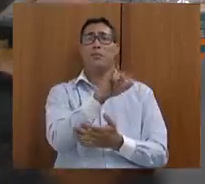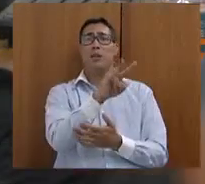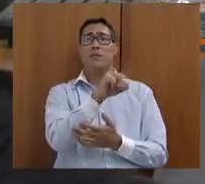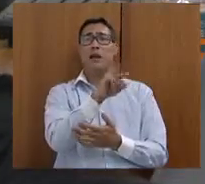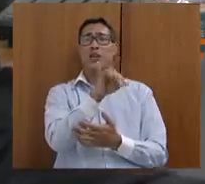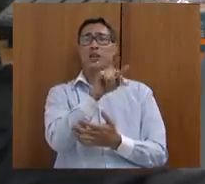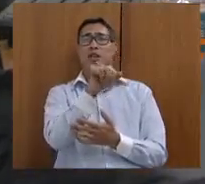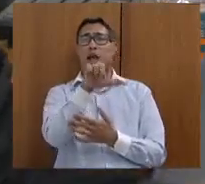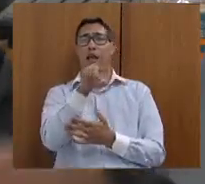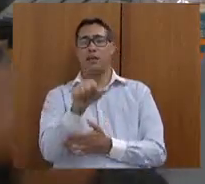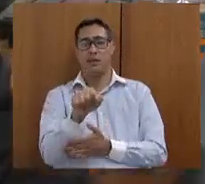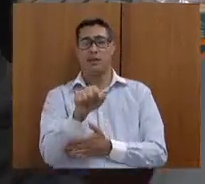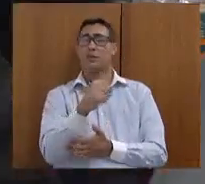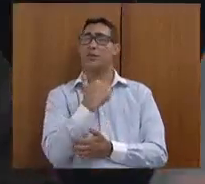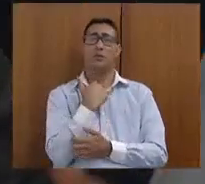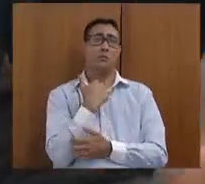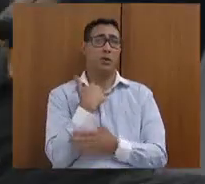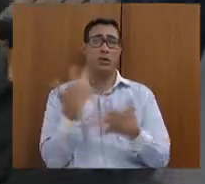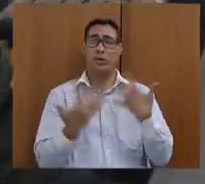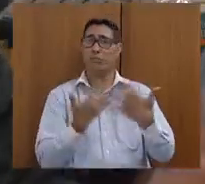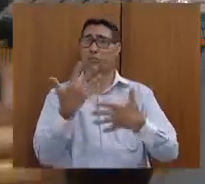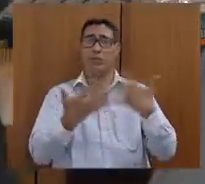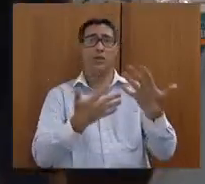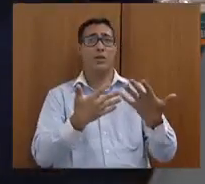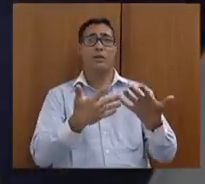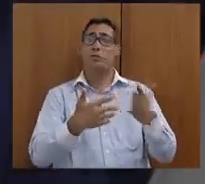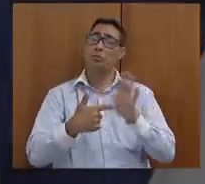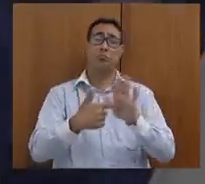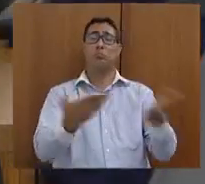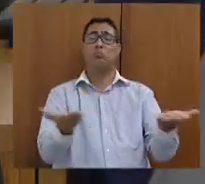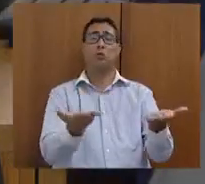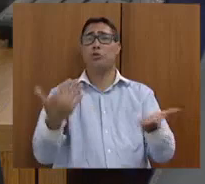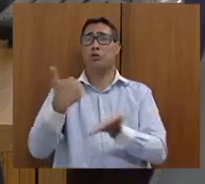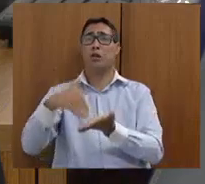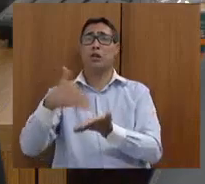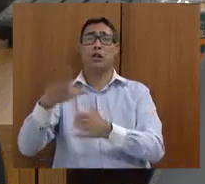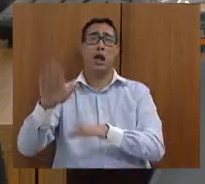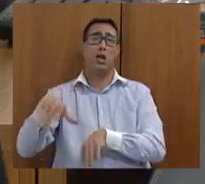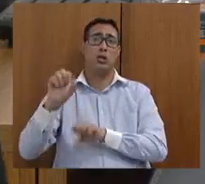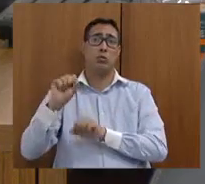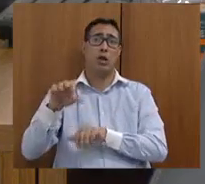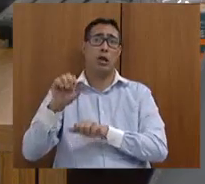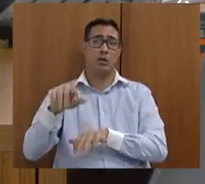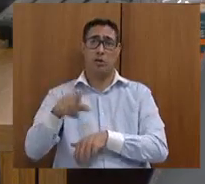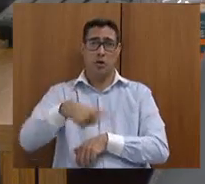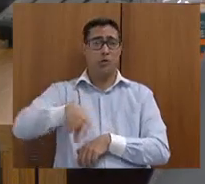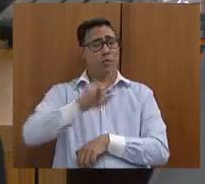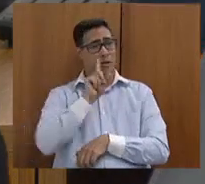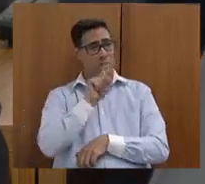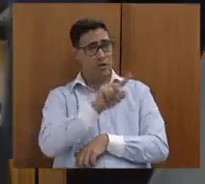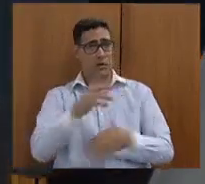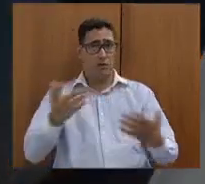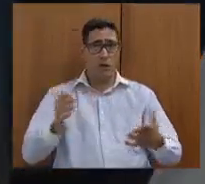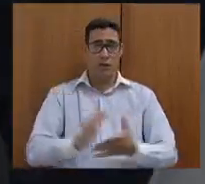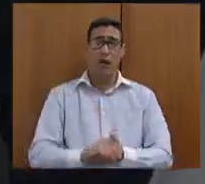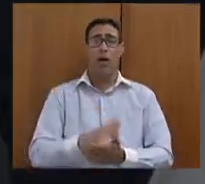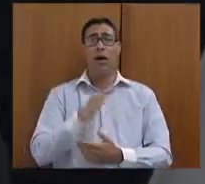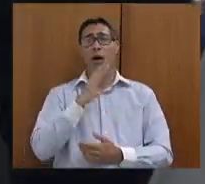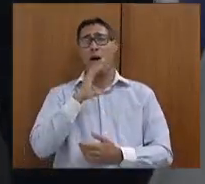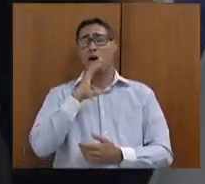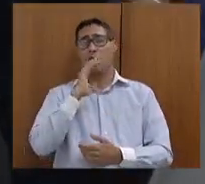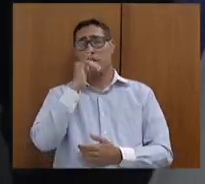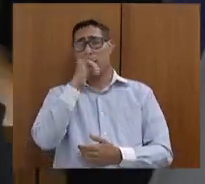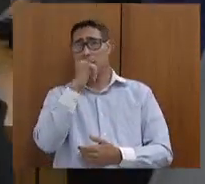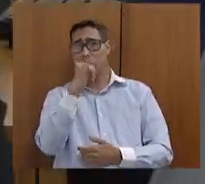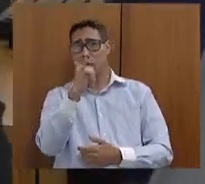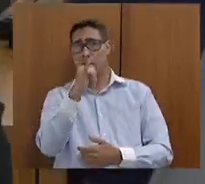argumento trouxe aqui o nosso secretário de educação vocês estão vendo gente a energia elétrica